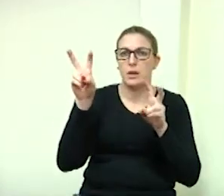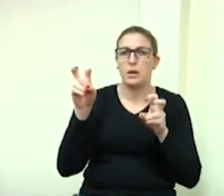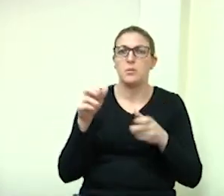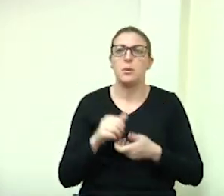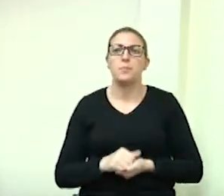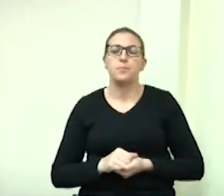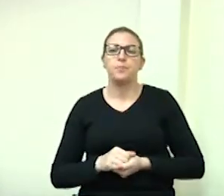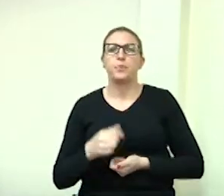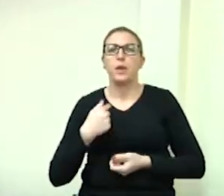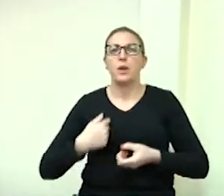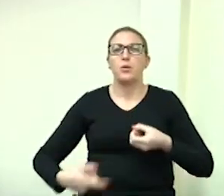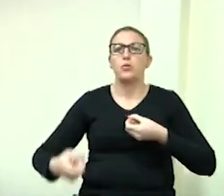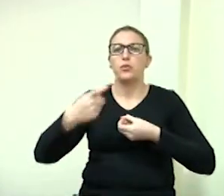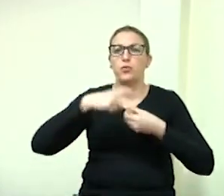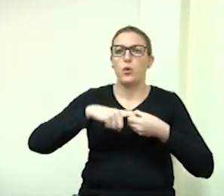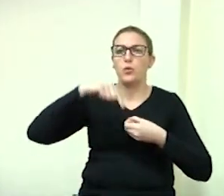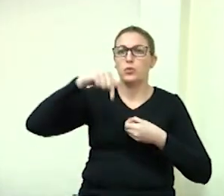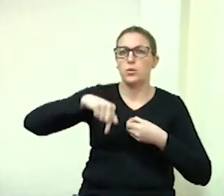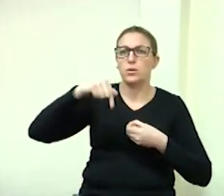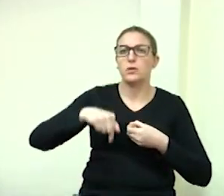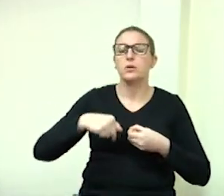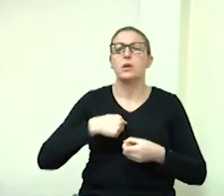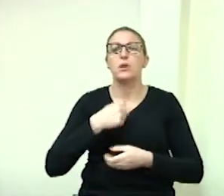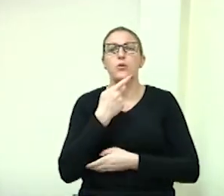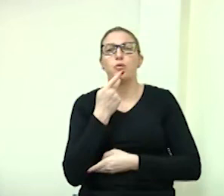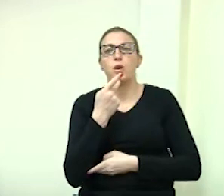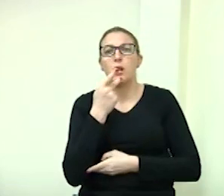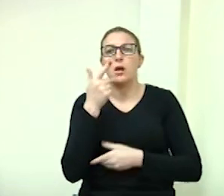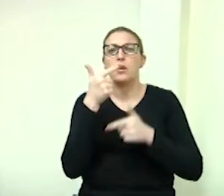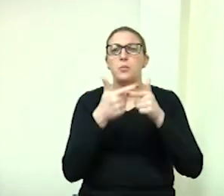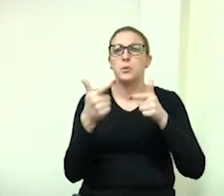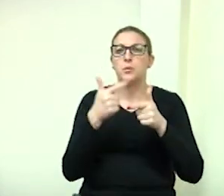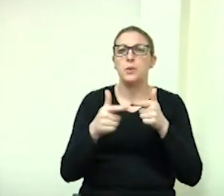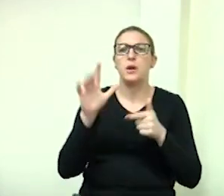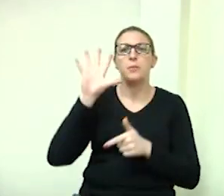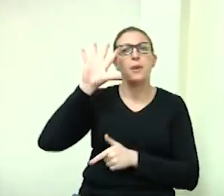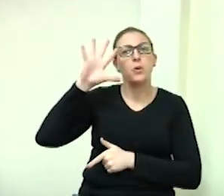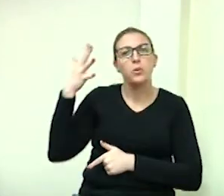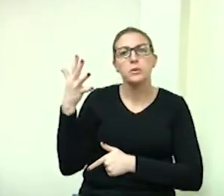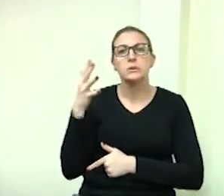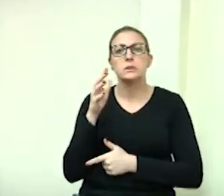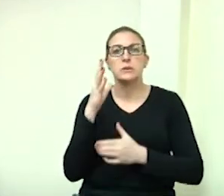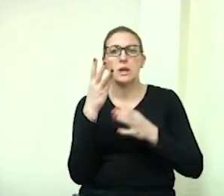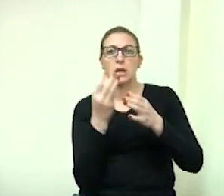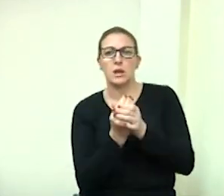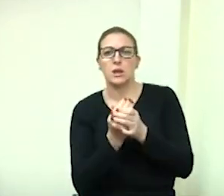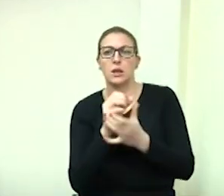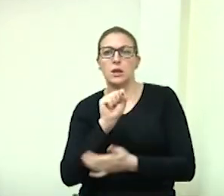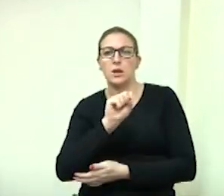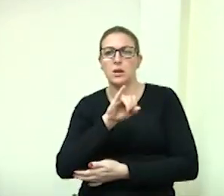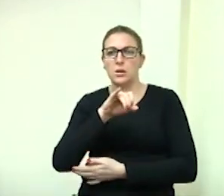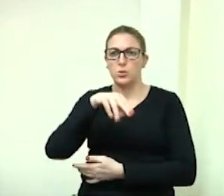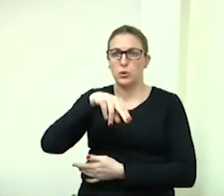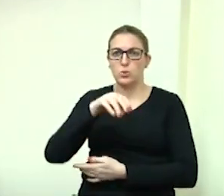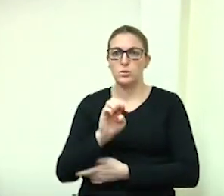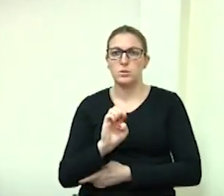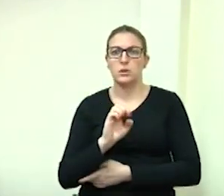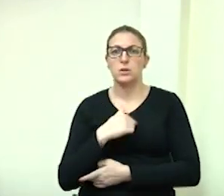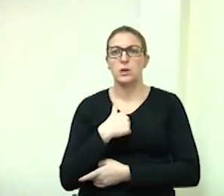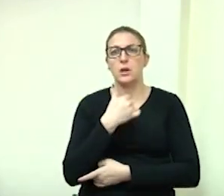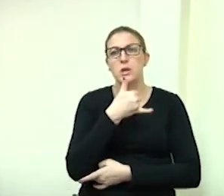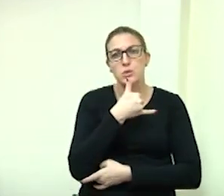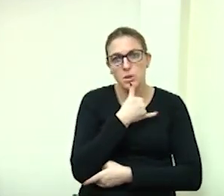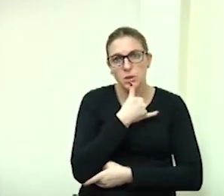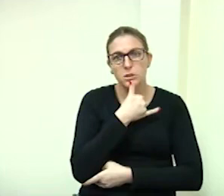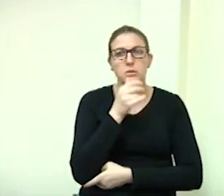passada falei da situação que acontecia no cine e eu fico triste quando eu vejo que a imprensa ela tem